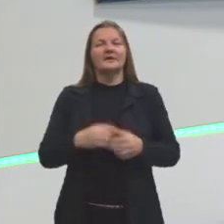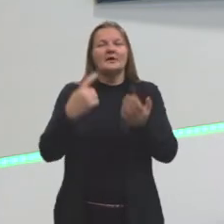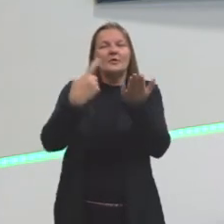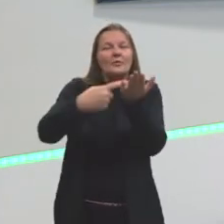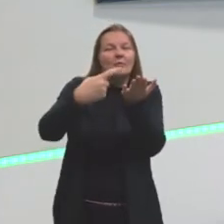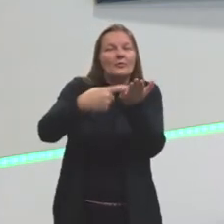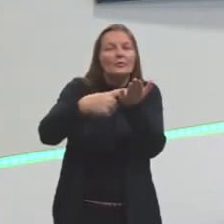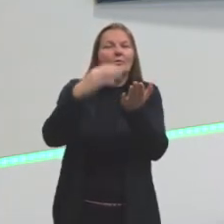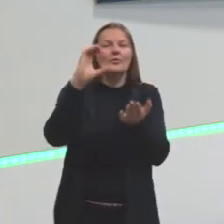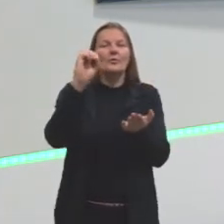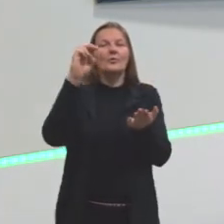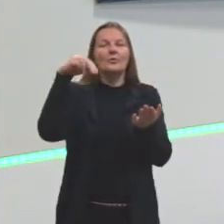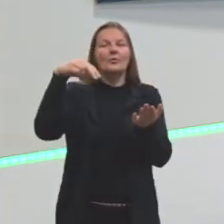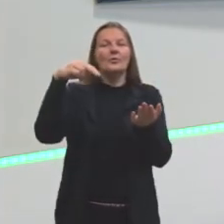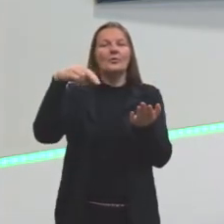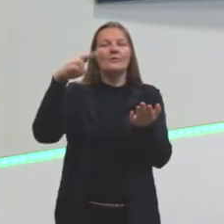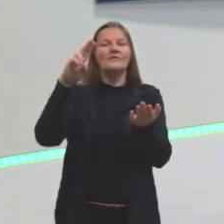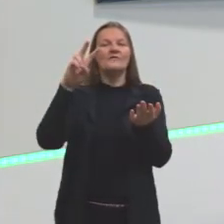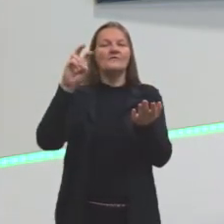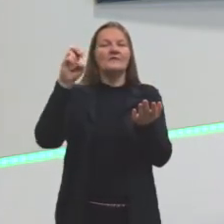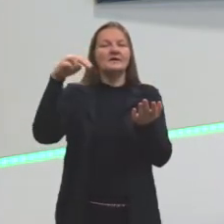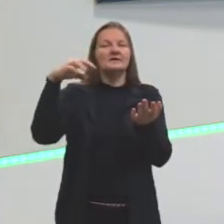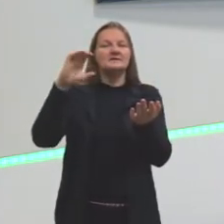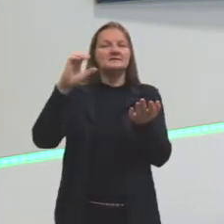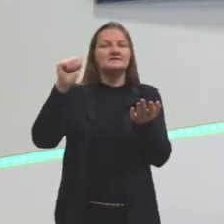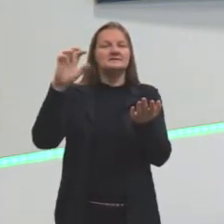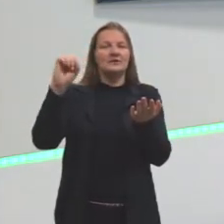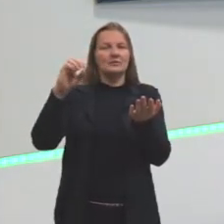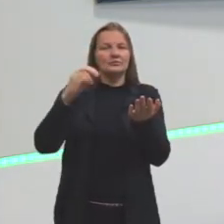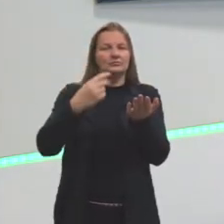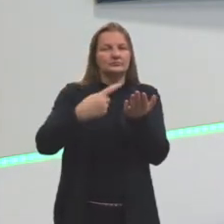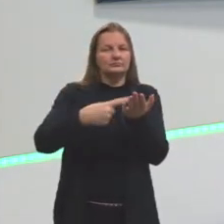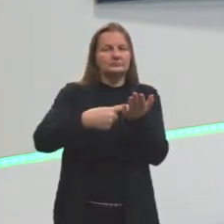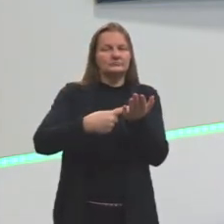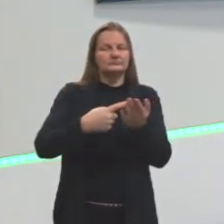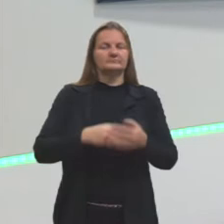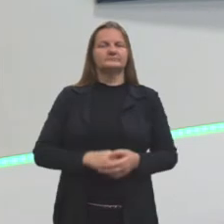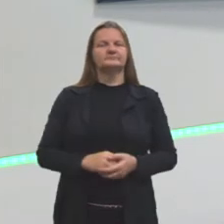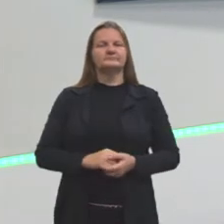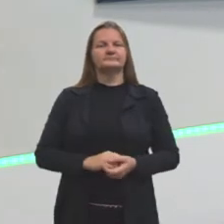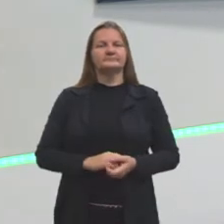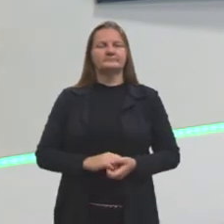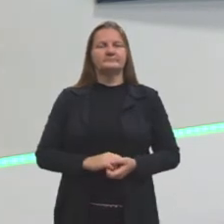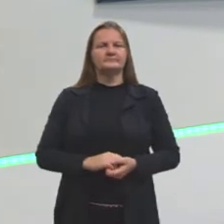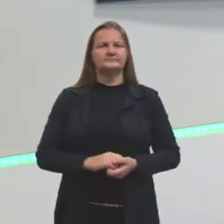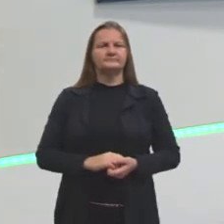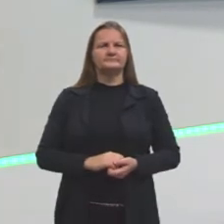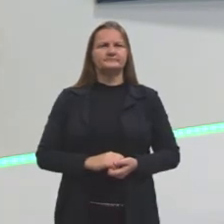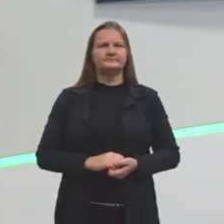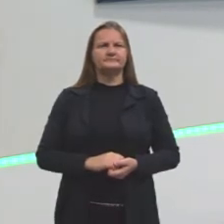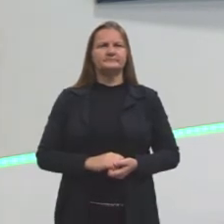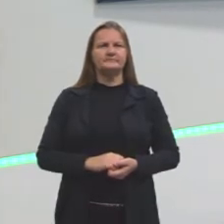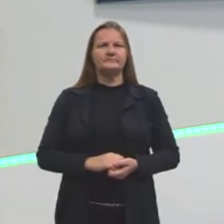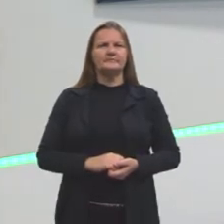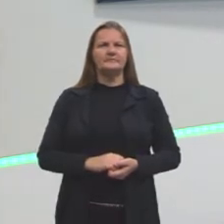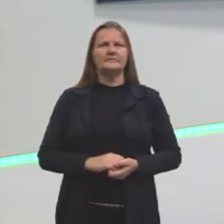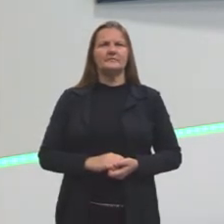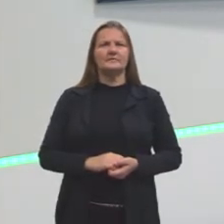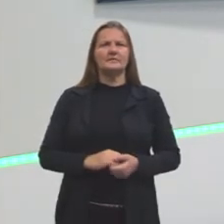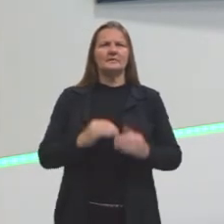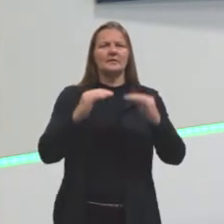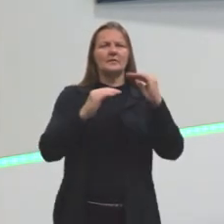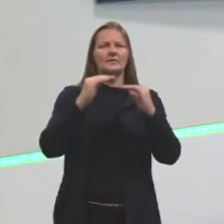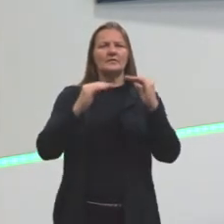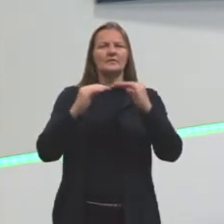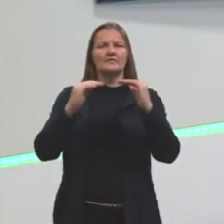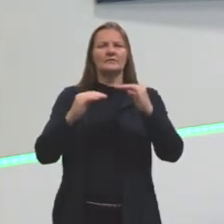convenção científica né usar o próton com positivo e o elétron como negativo então o valor dessa carga né